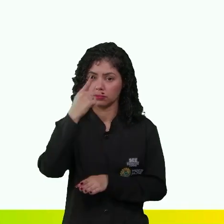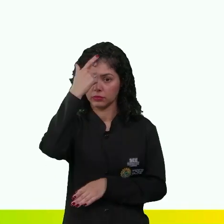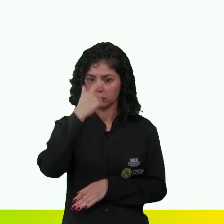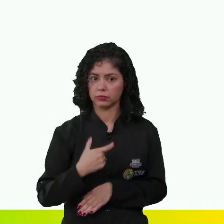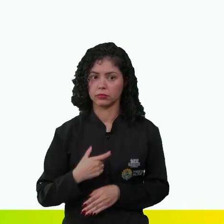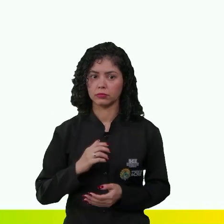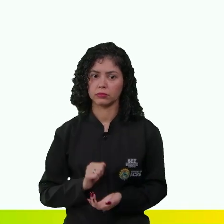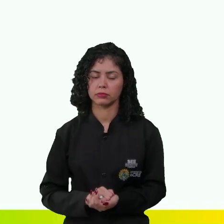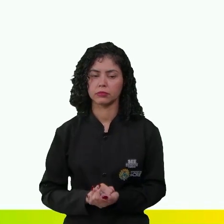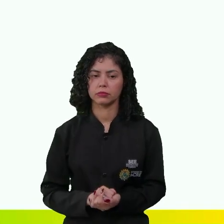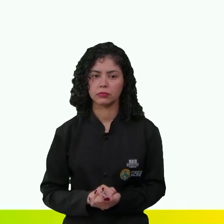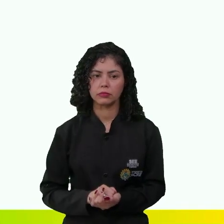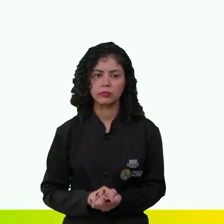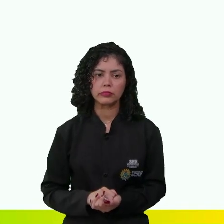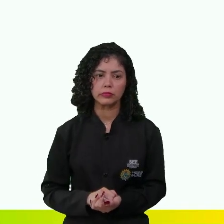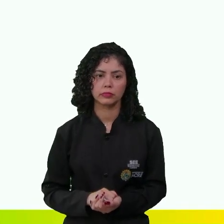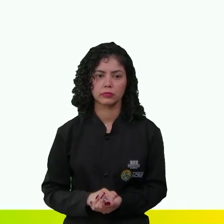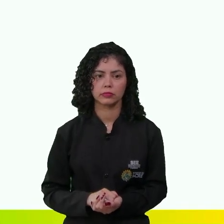criação pessoal.